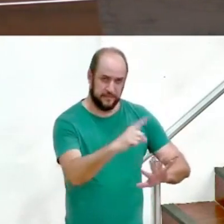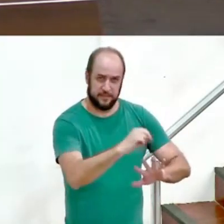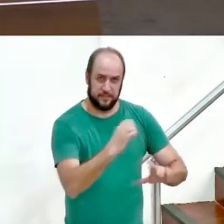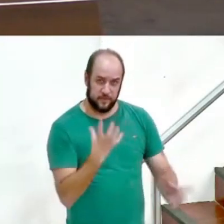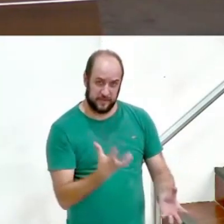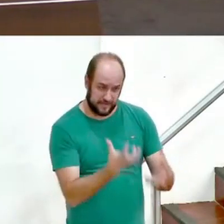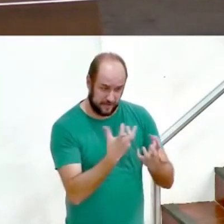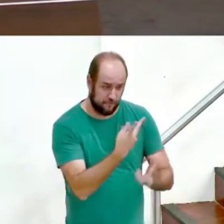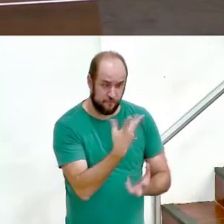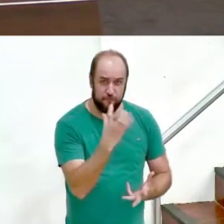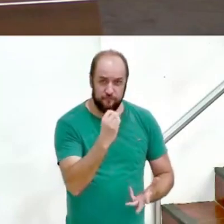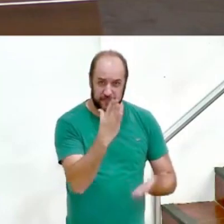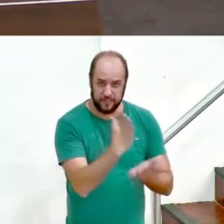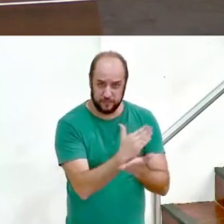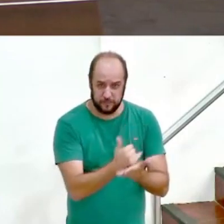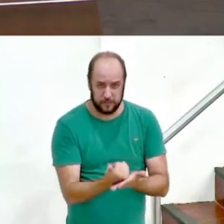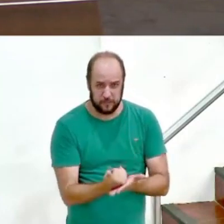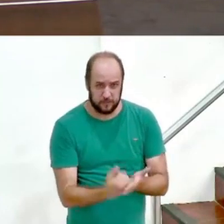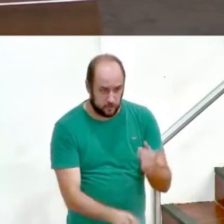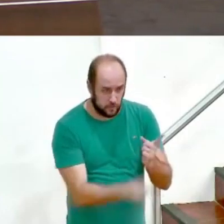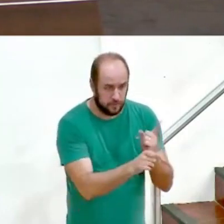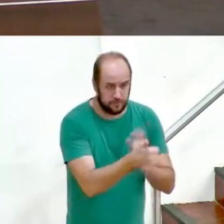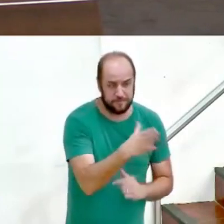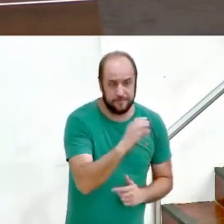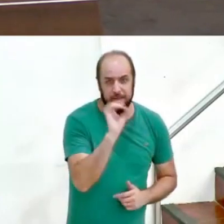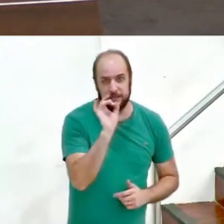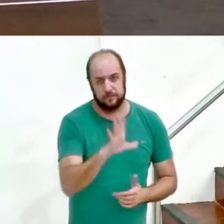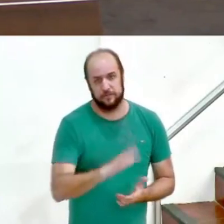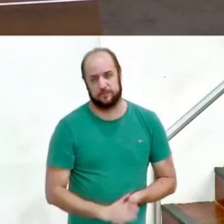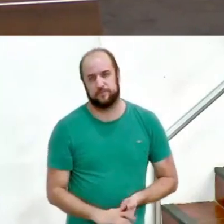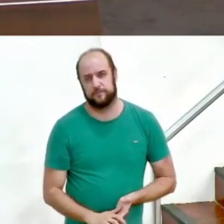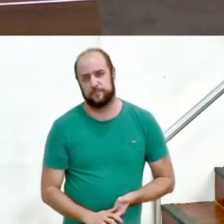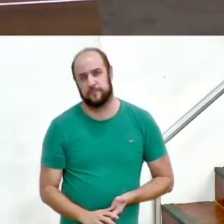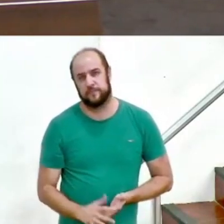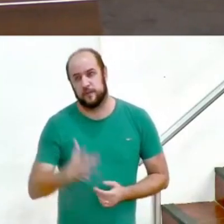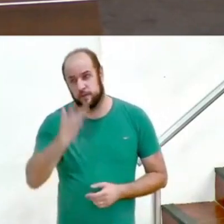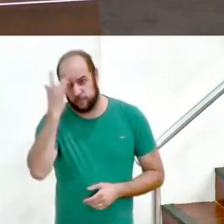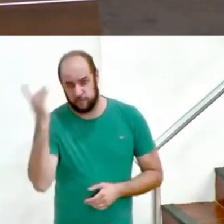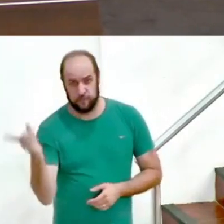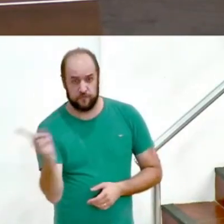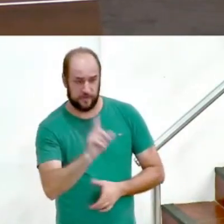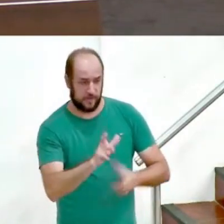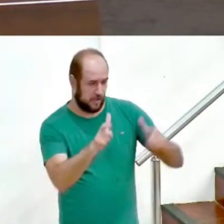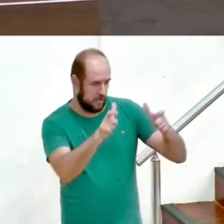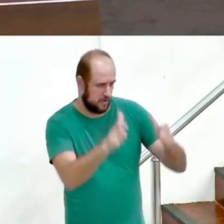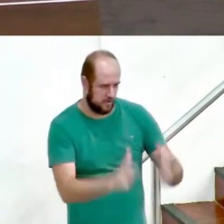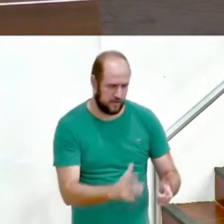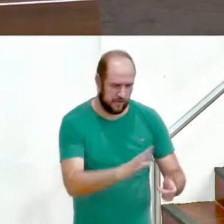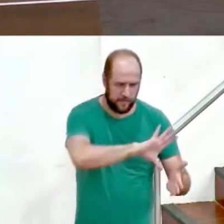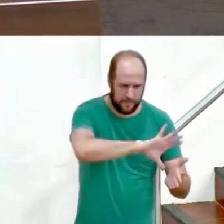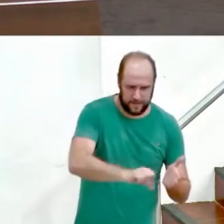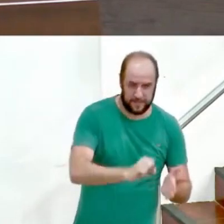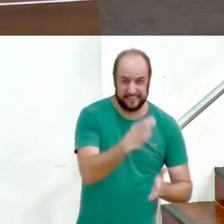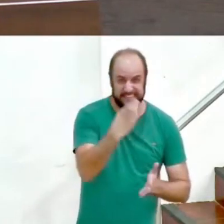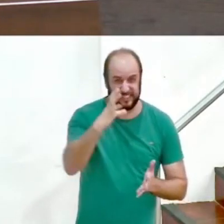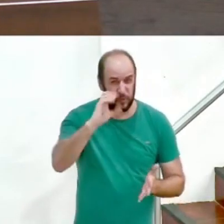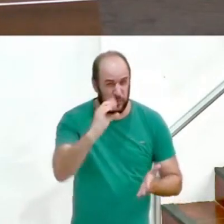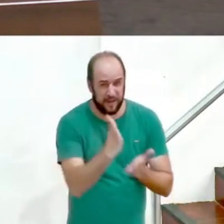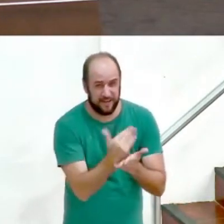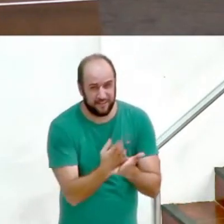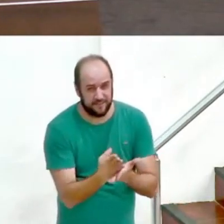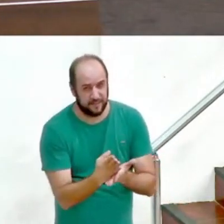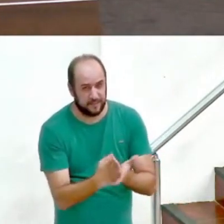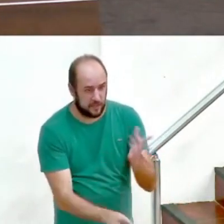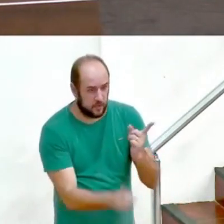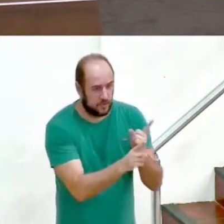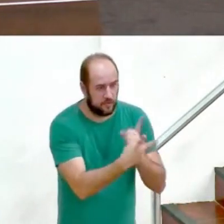encontrar 20 medidas, e havia somente 10. Vinham ao lagar para tirar 50 medidas, e havia somente 20.